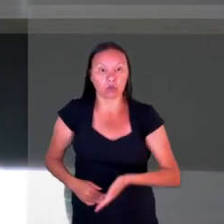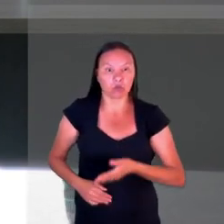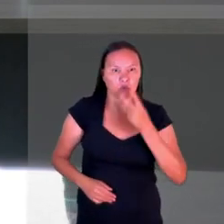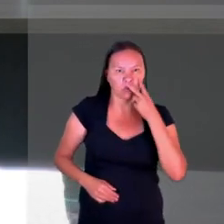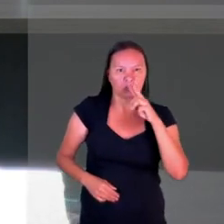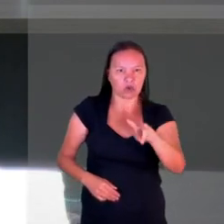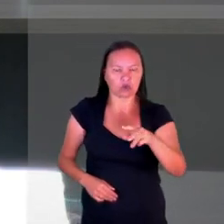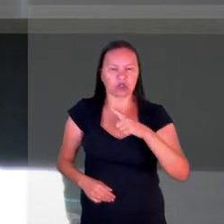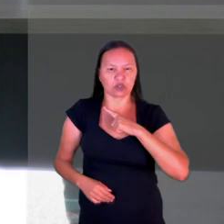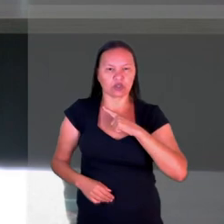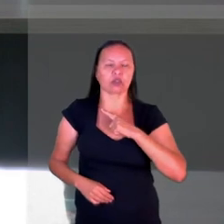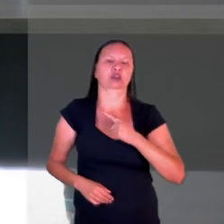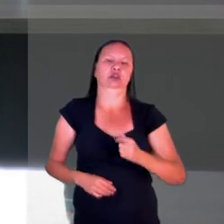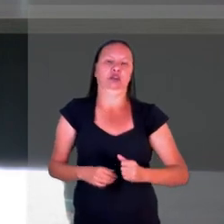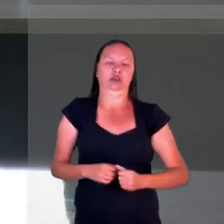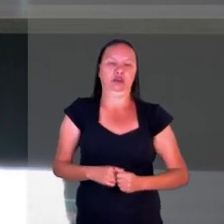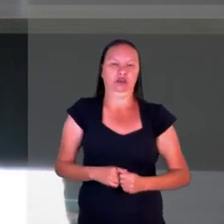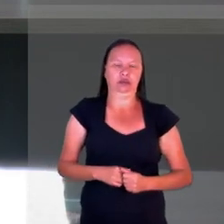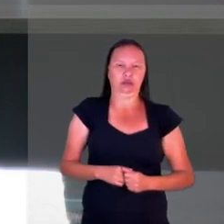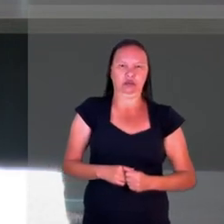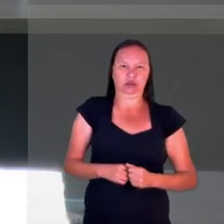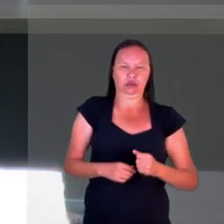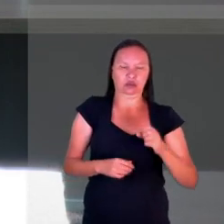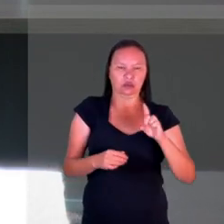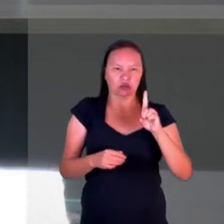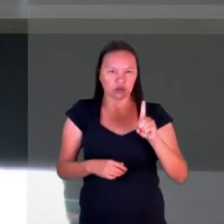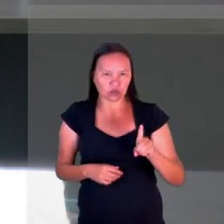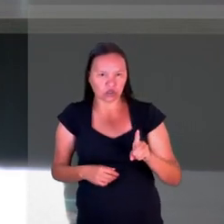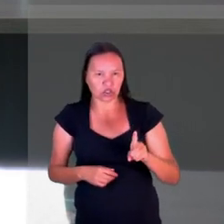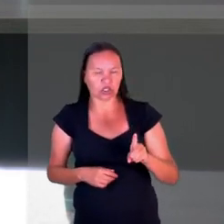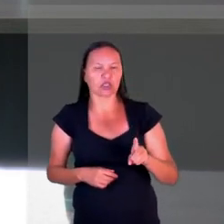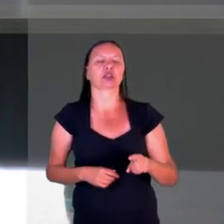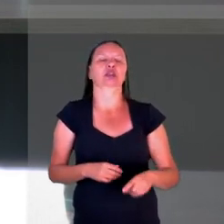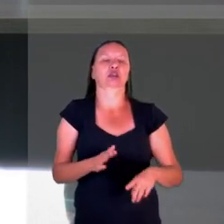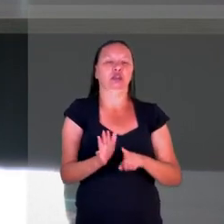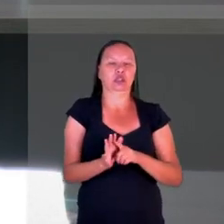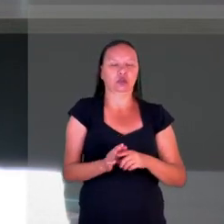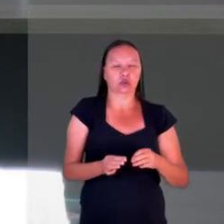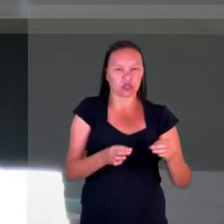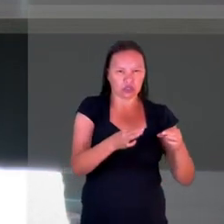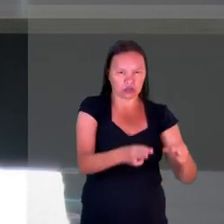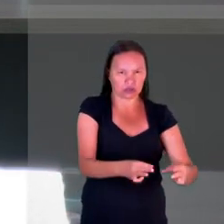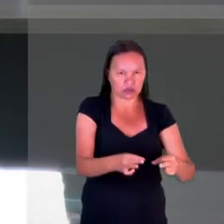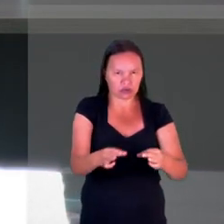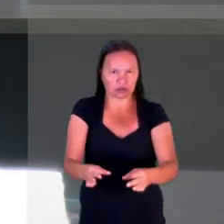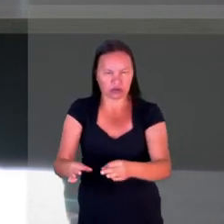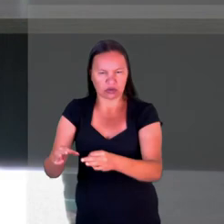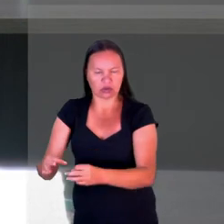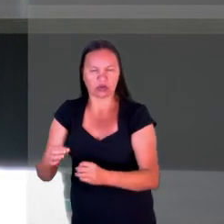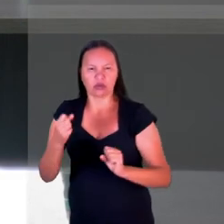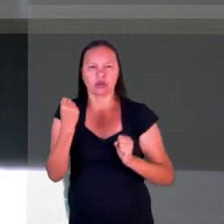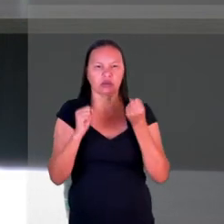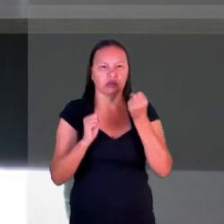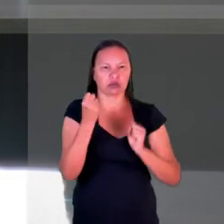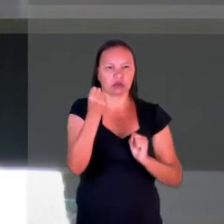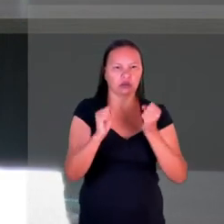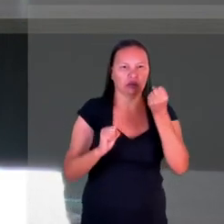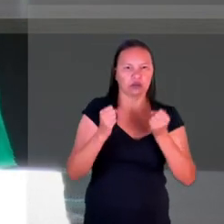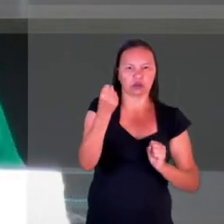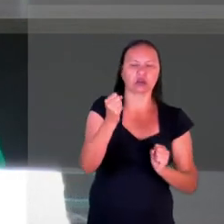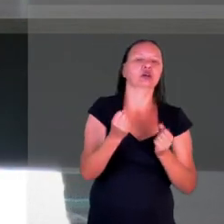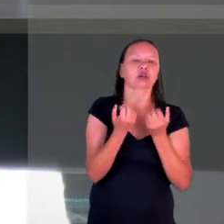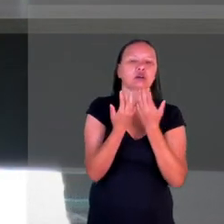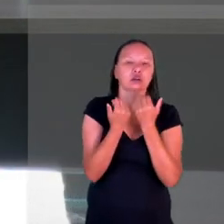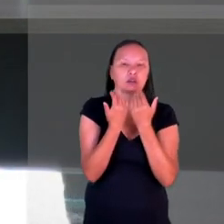temos é uma ditadura de padronização alimentar pelas grandes indústrias alimentícias e o